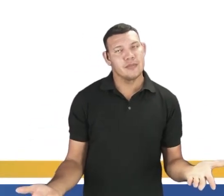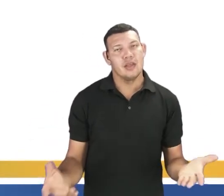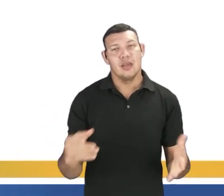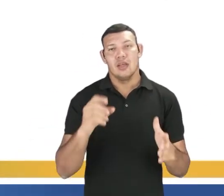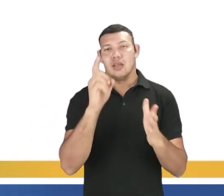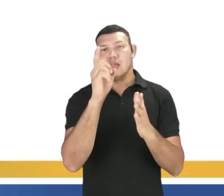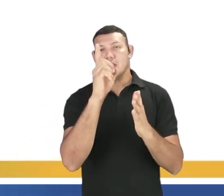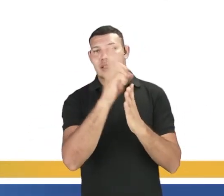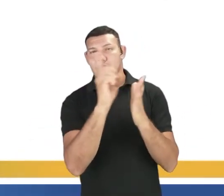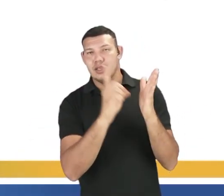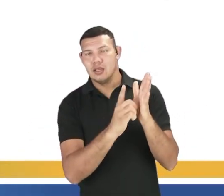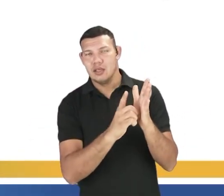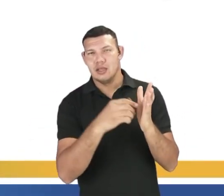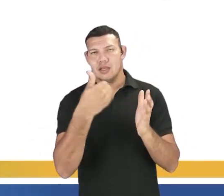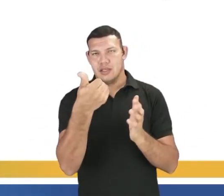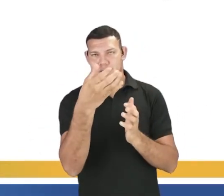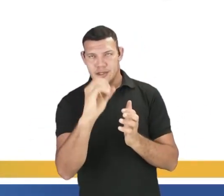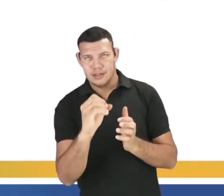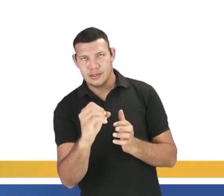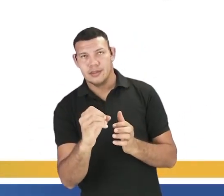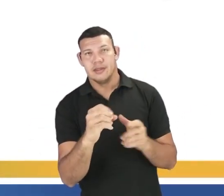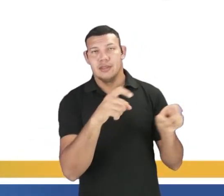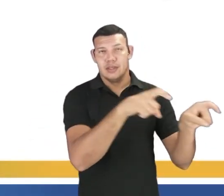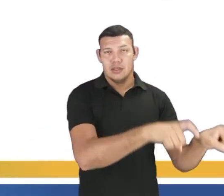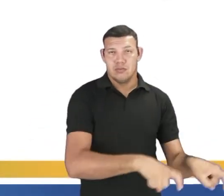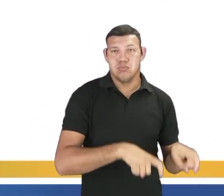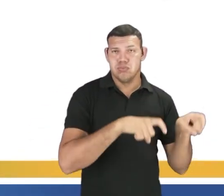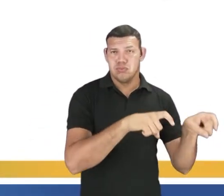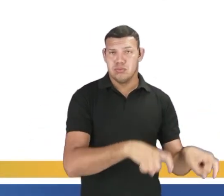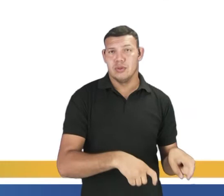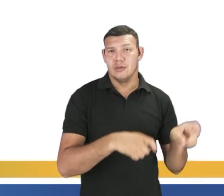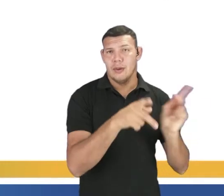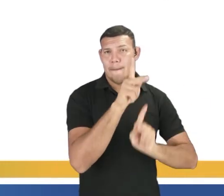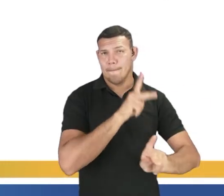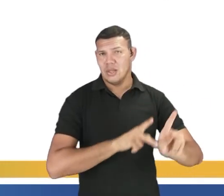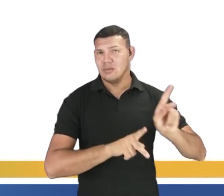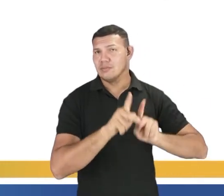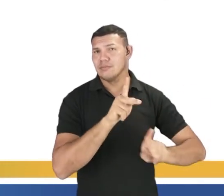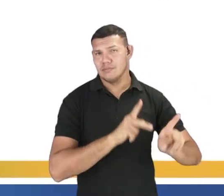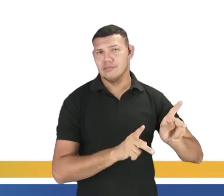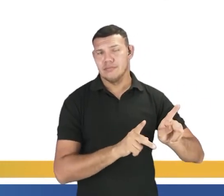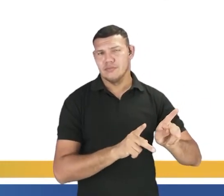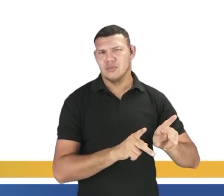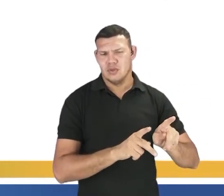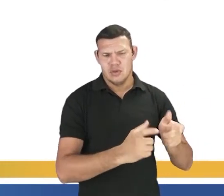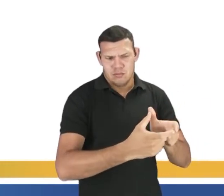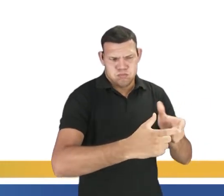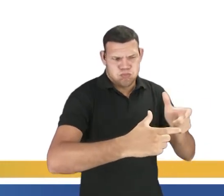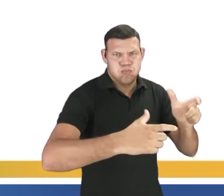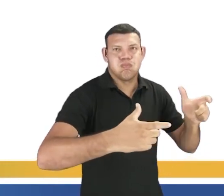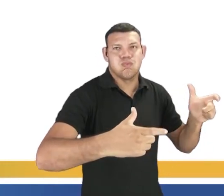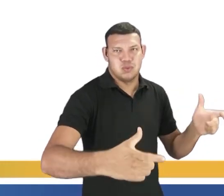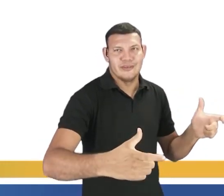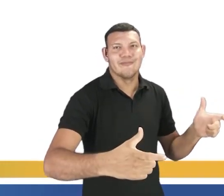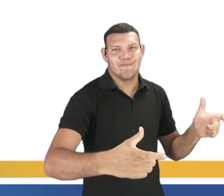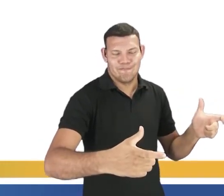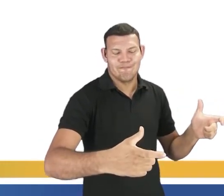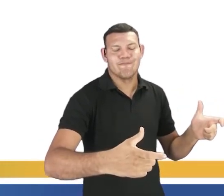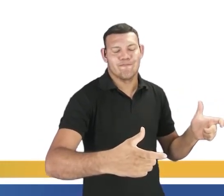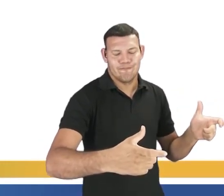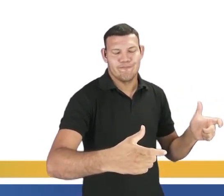né, a população rural representava um quantitativo bem grande, né? Bem grande. Então, houve uma